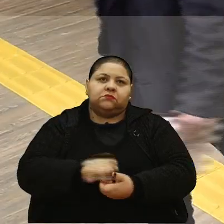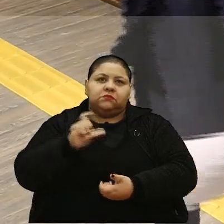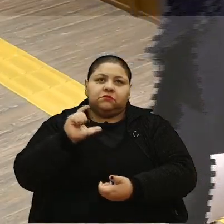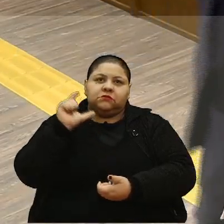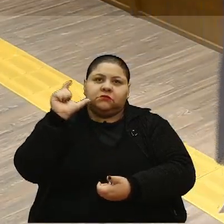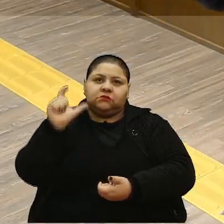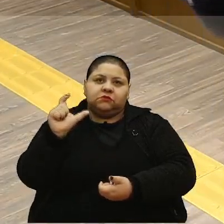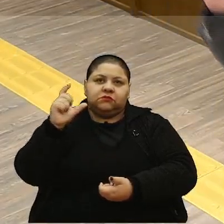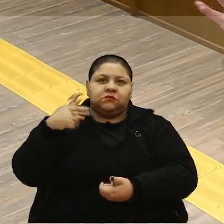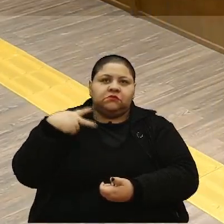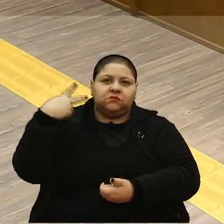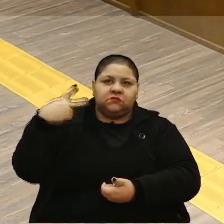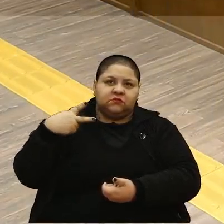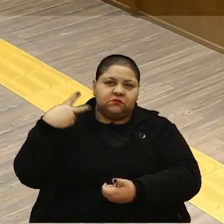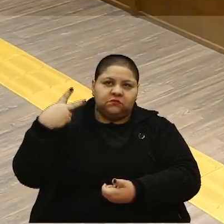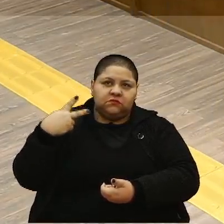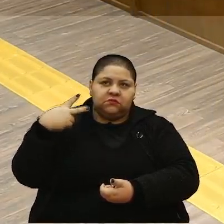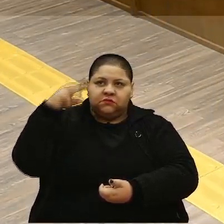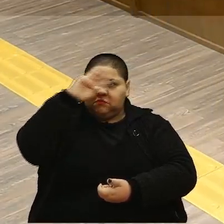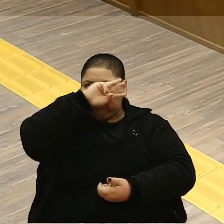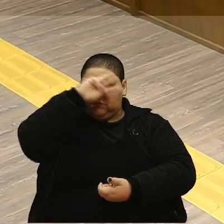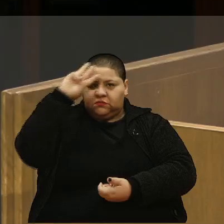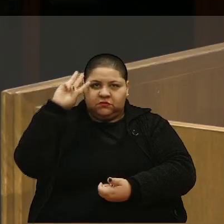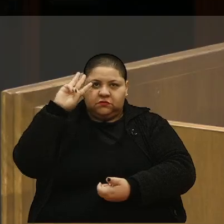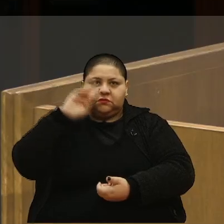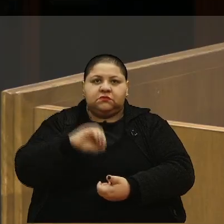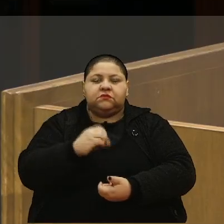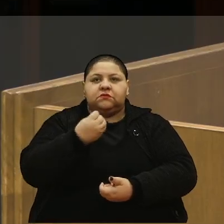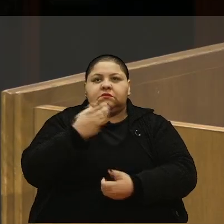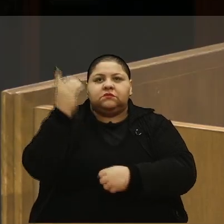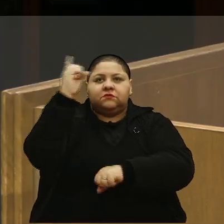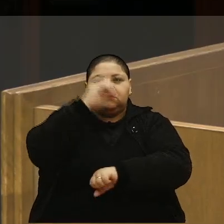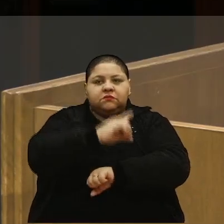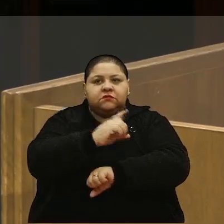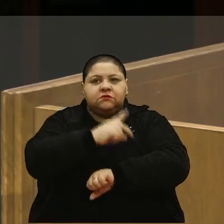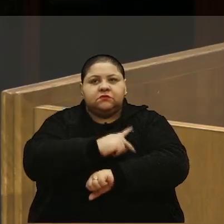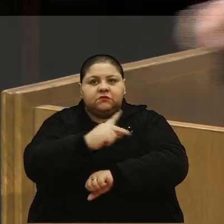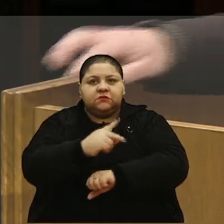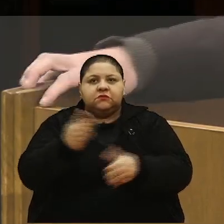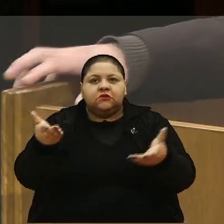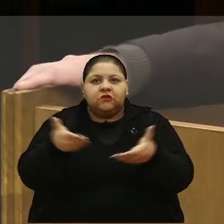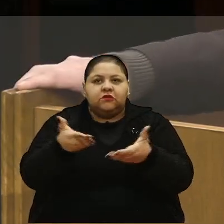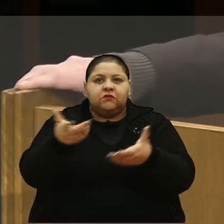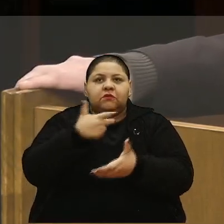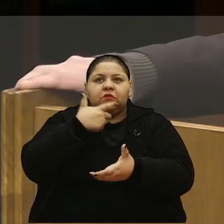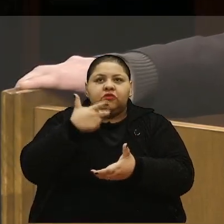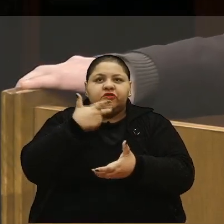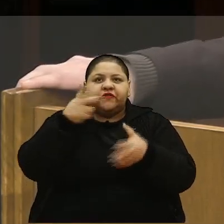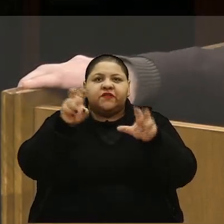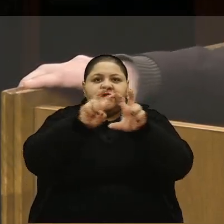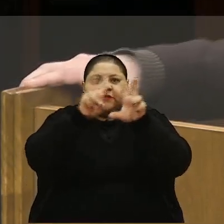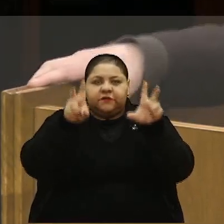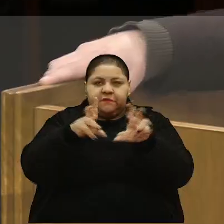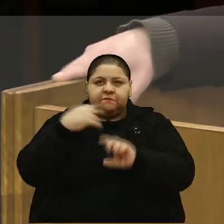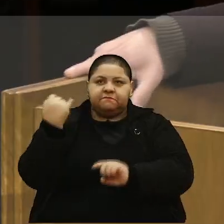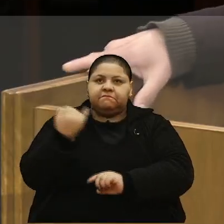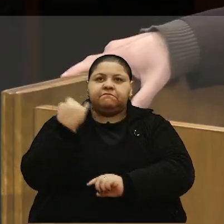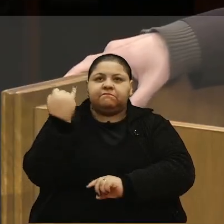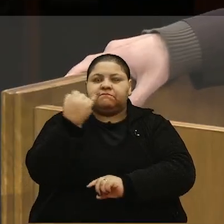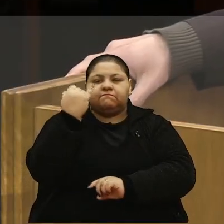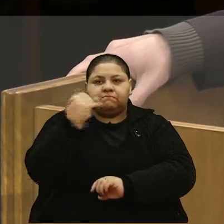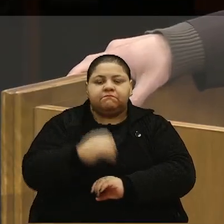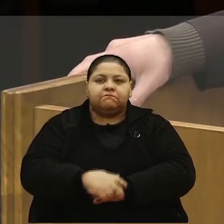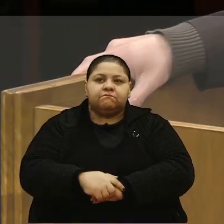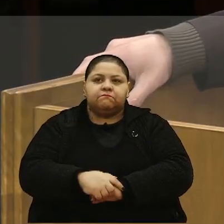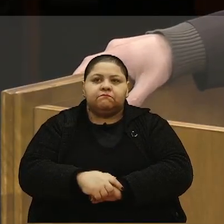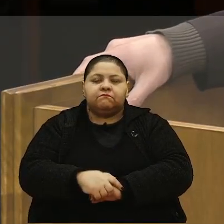palavra, vereador Juliano Valim. Muito bom dia, presidente. Hoje eu venho falar de um tema bem importante,